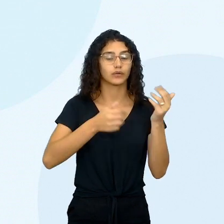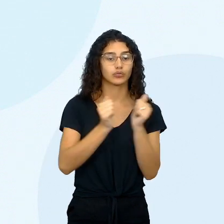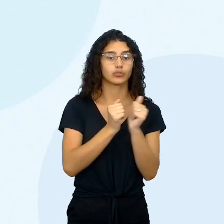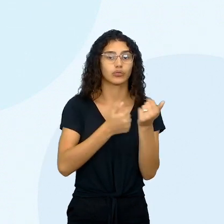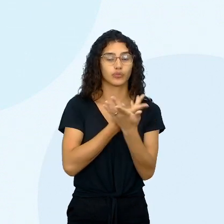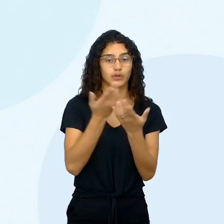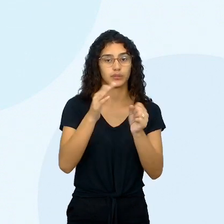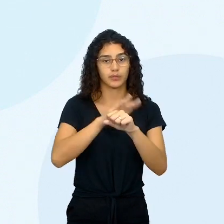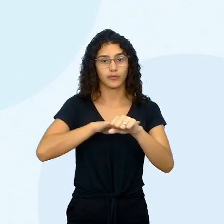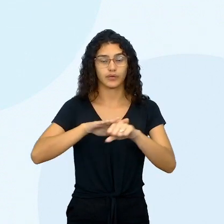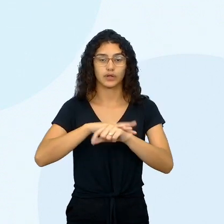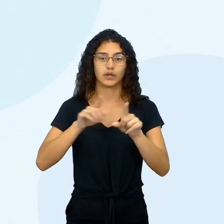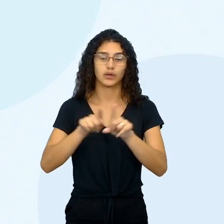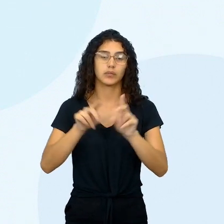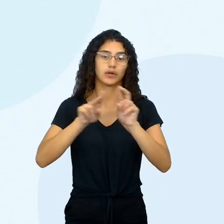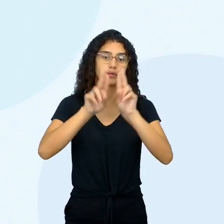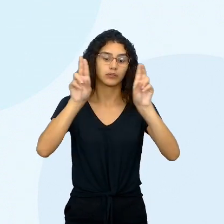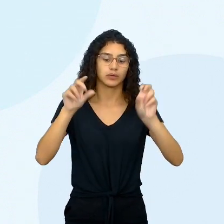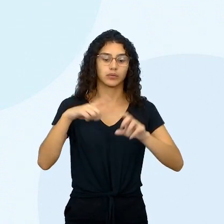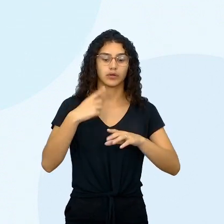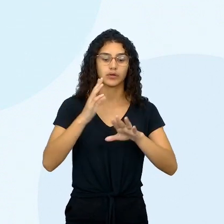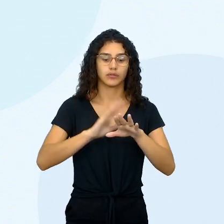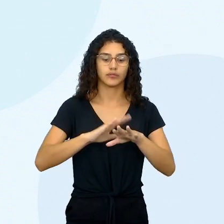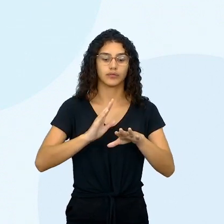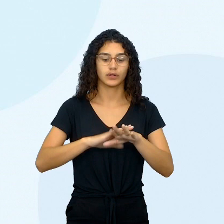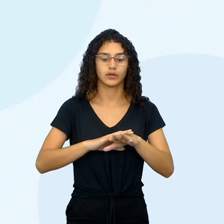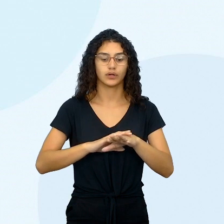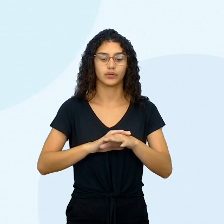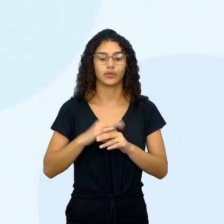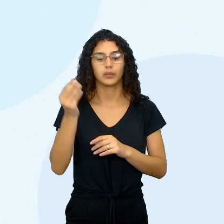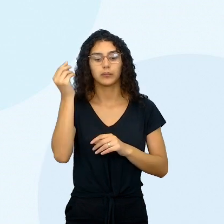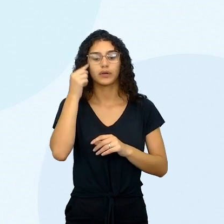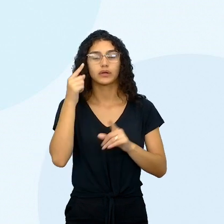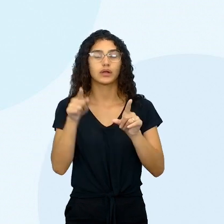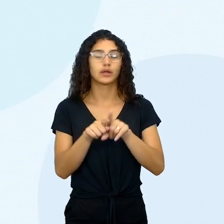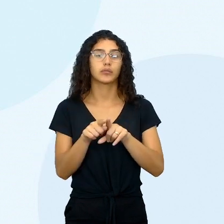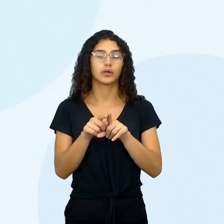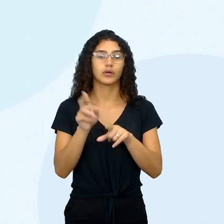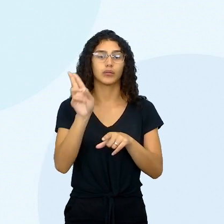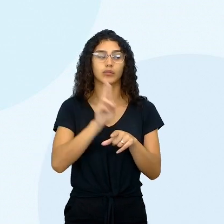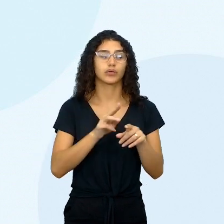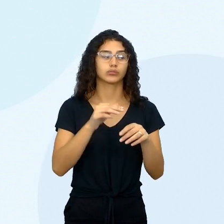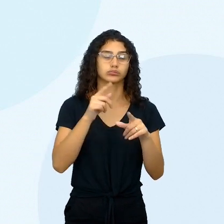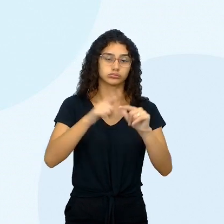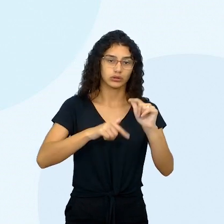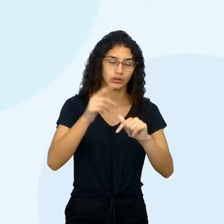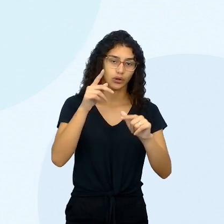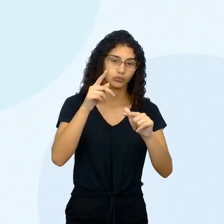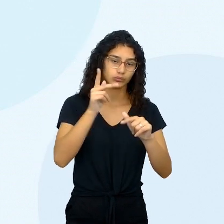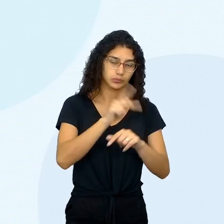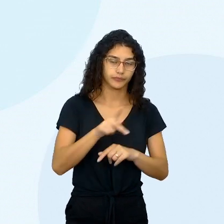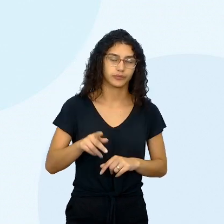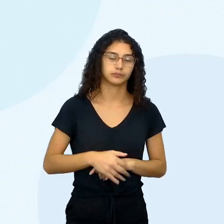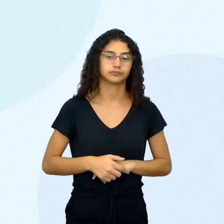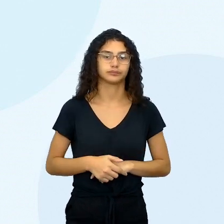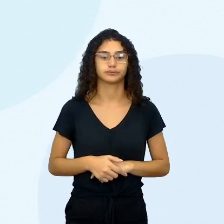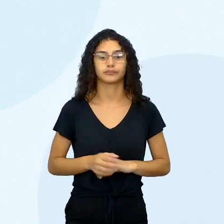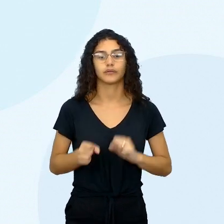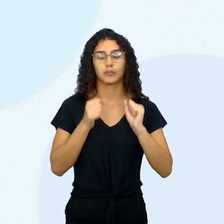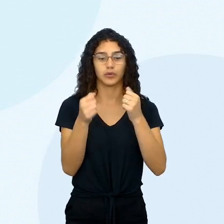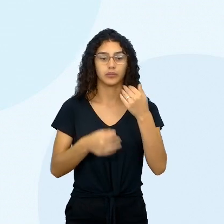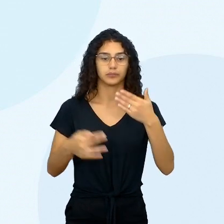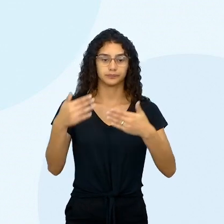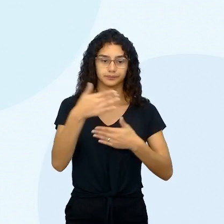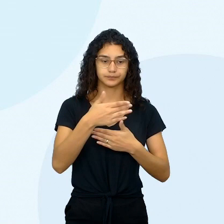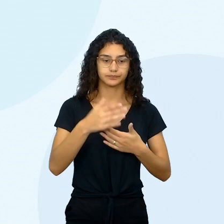para conversar sobre as temáticas que a gente estava trabalhando e, quem sabe, para servir também de material para o professor. Podendo passar